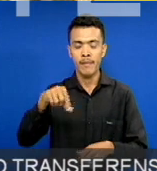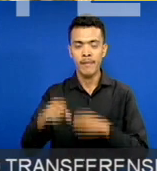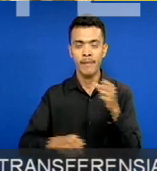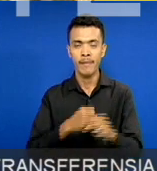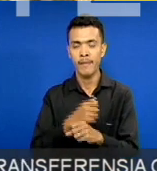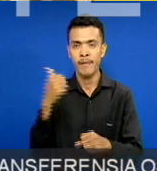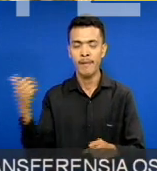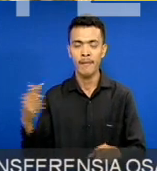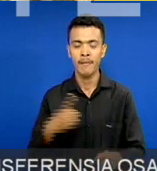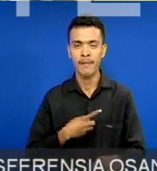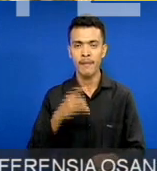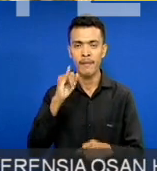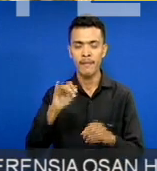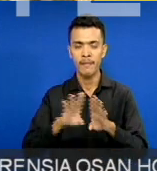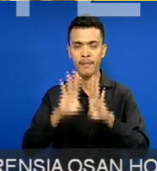ita foi lansa iha